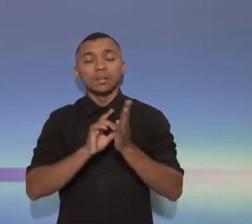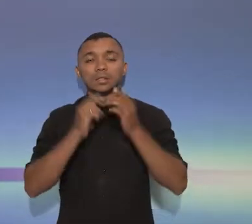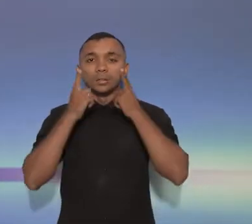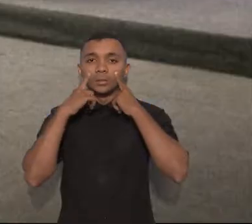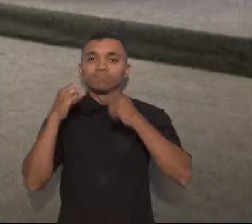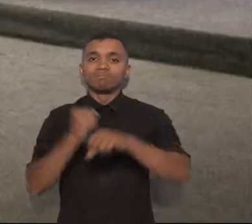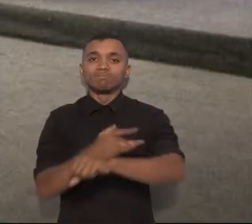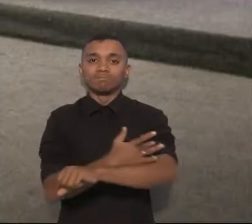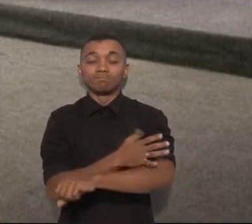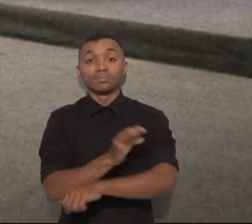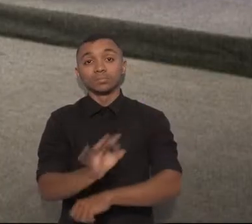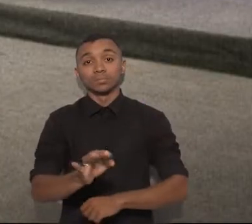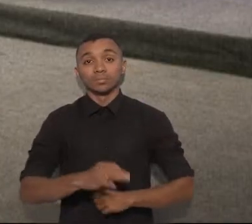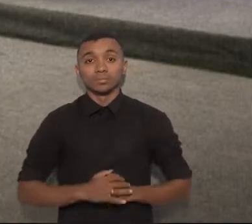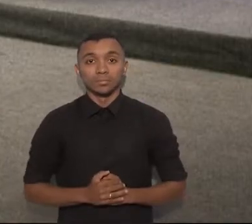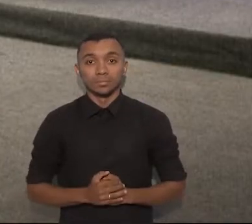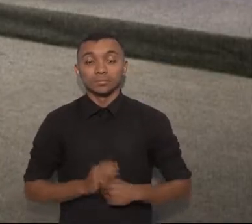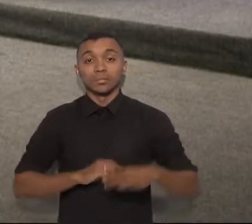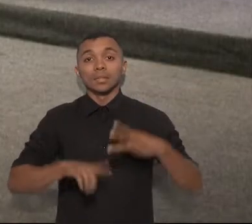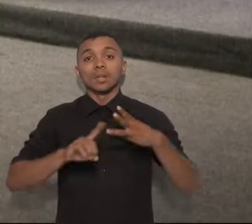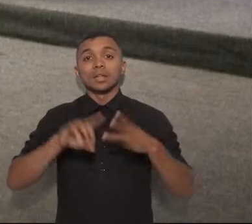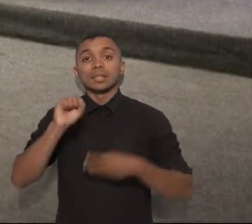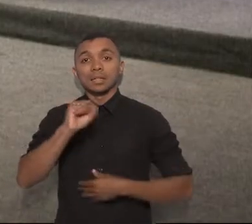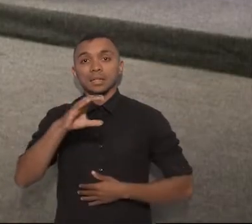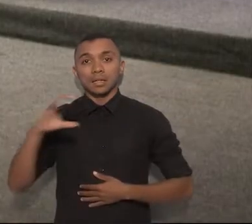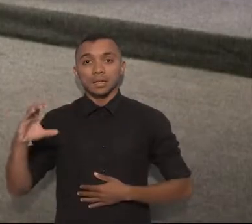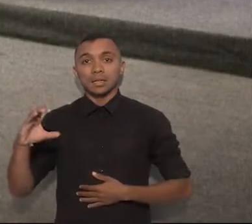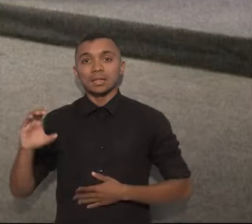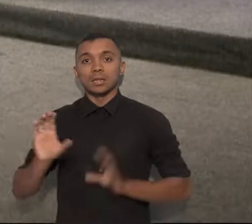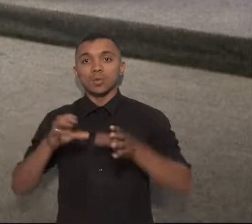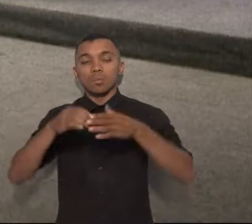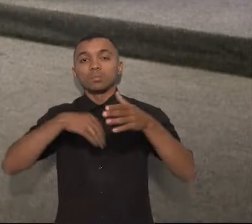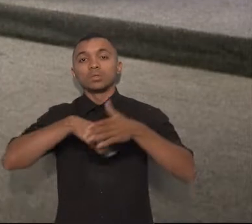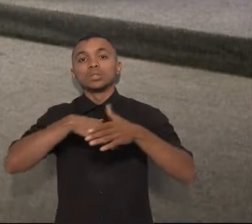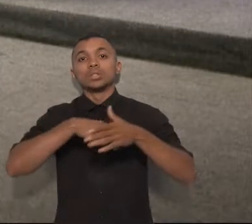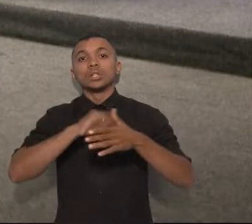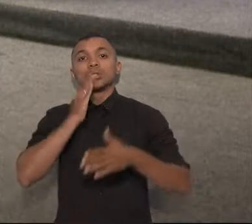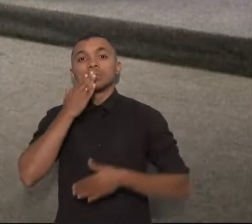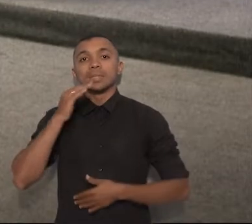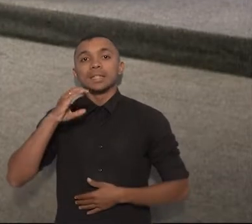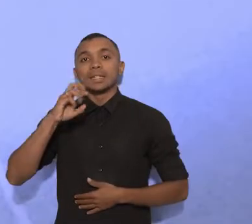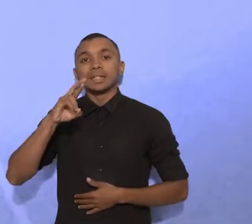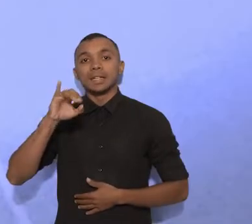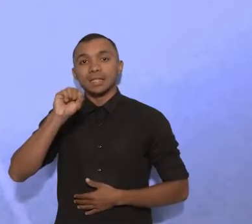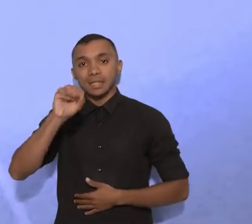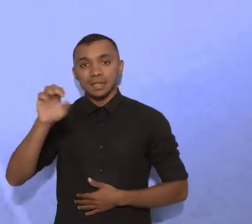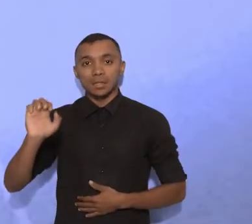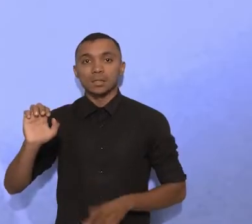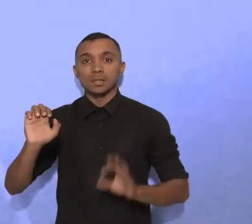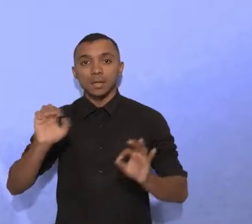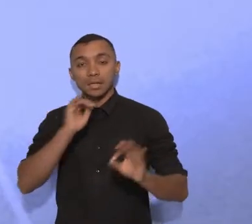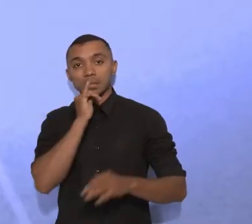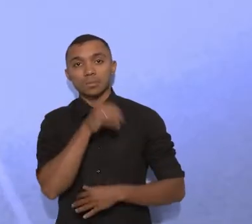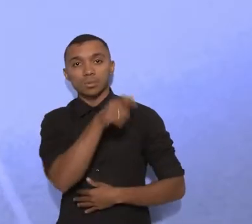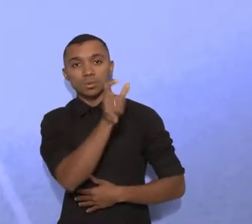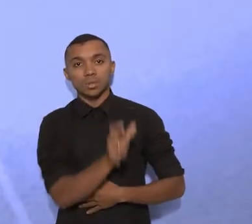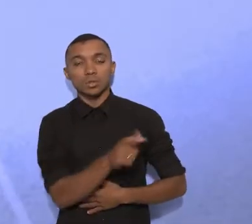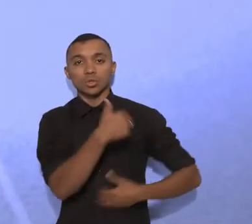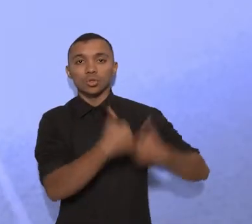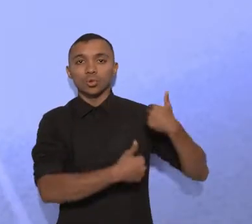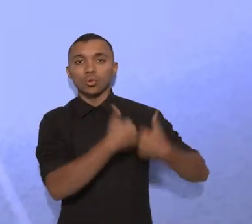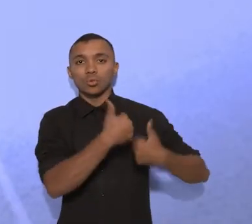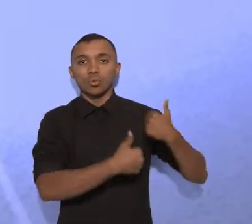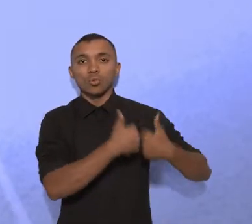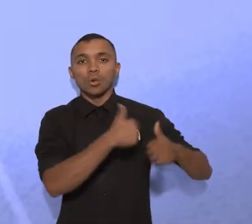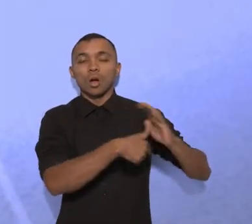Né? Ítalo, teve outro caso em Santa Catarina no jogo do Criciúma também. Agrediram o jogador, agora me esqueci qual foi o time que jogou